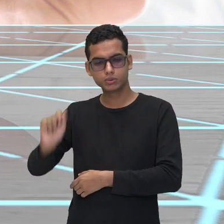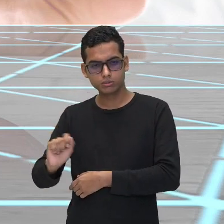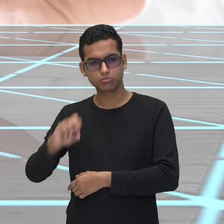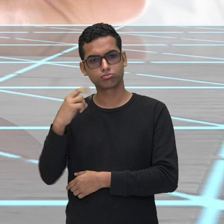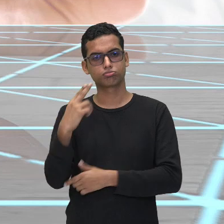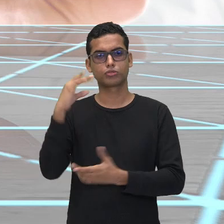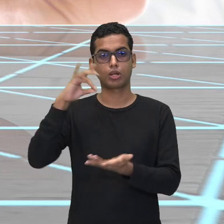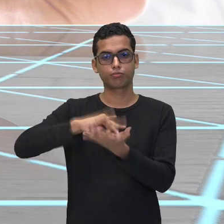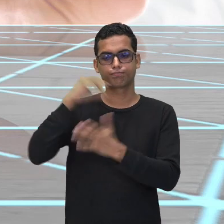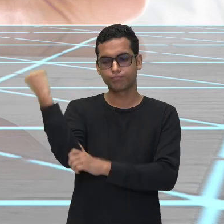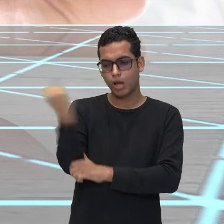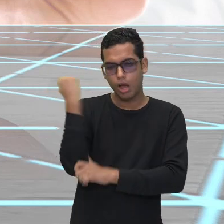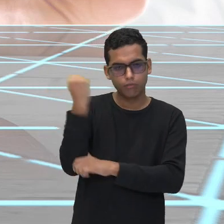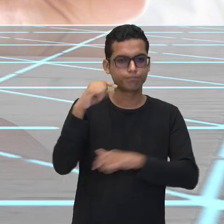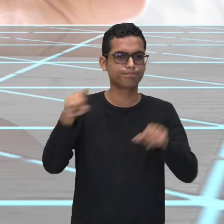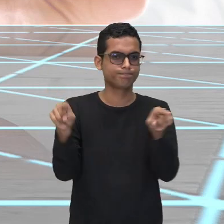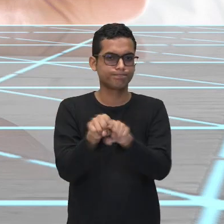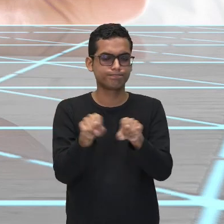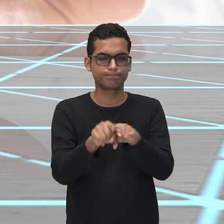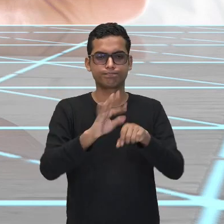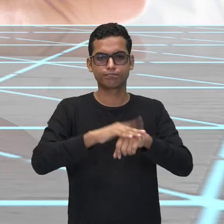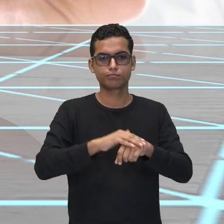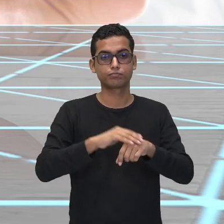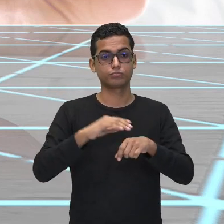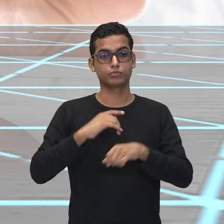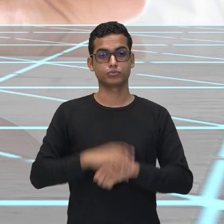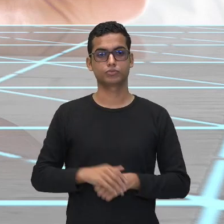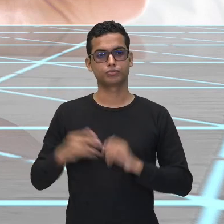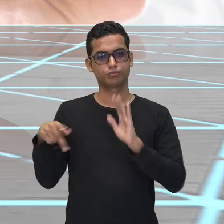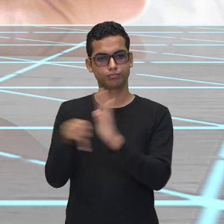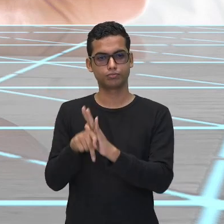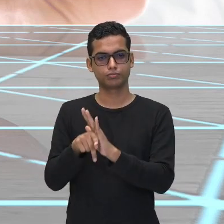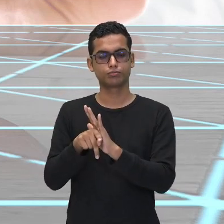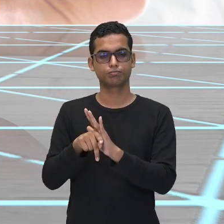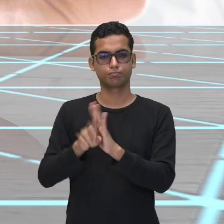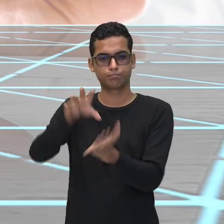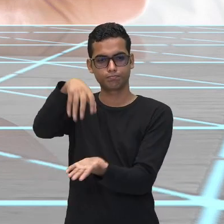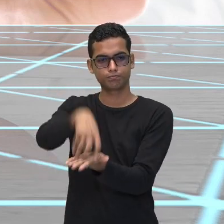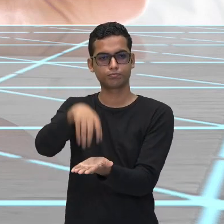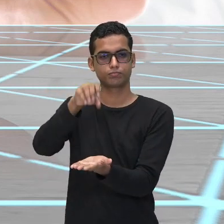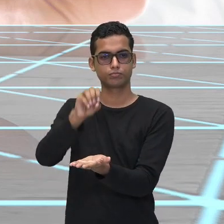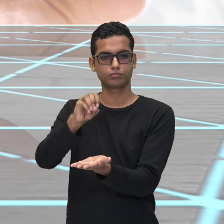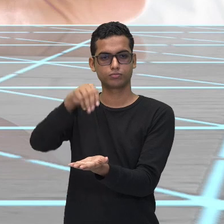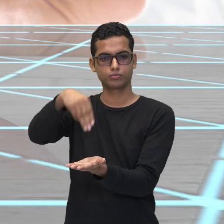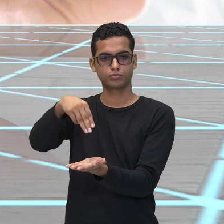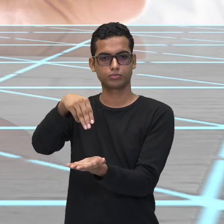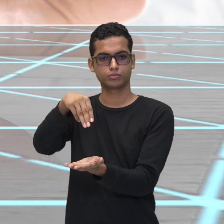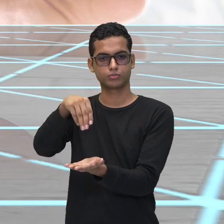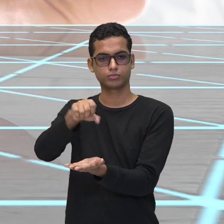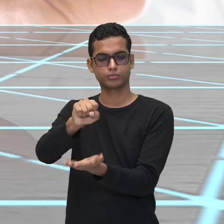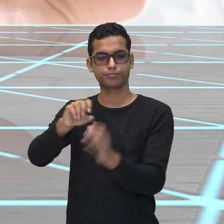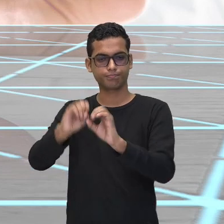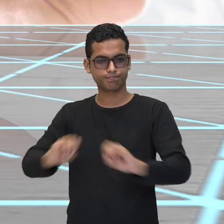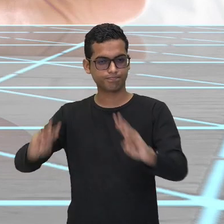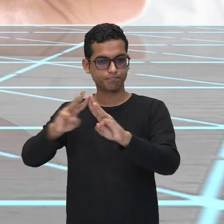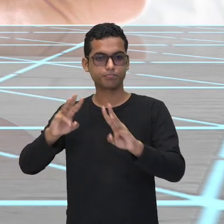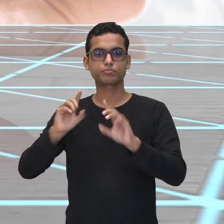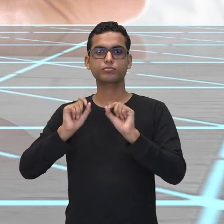as doenças cardiovasculares elas são a principal causa de morte no mundo. Então, como principais